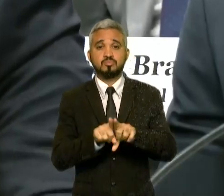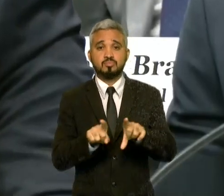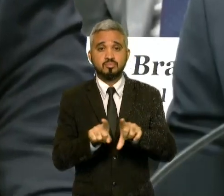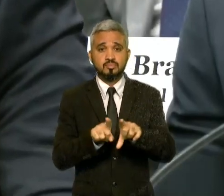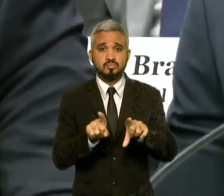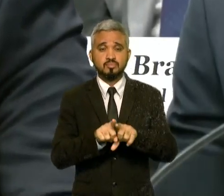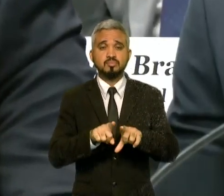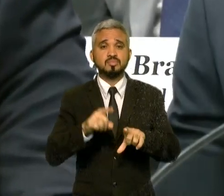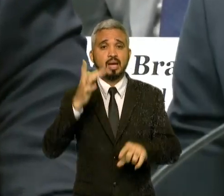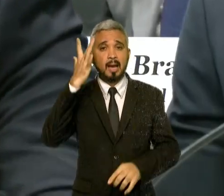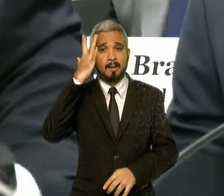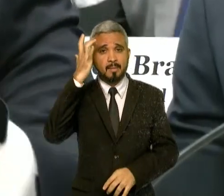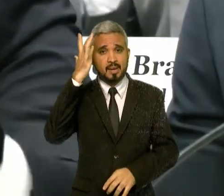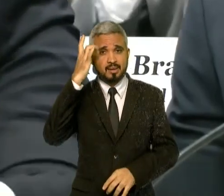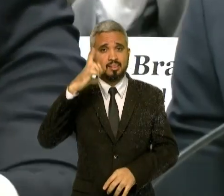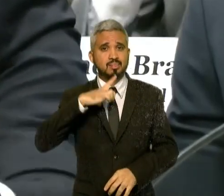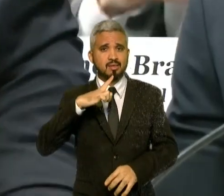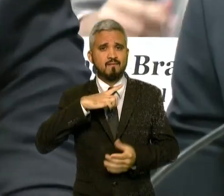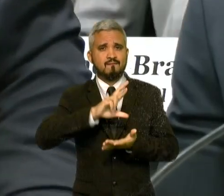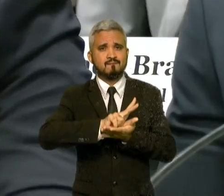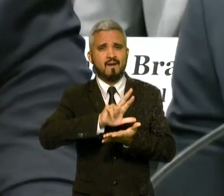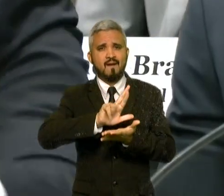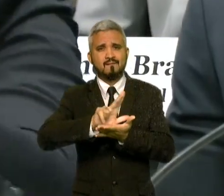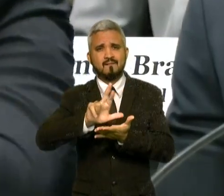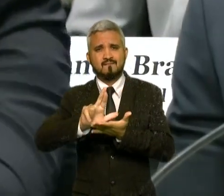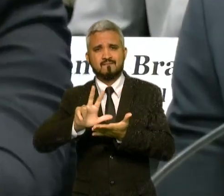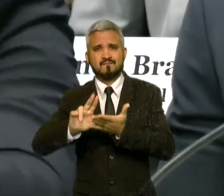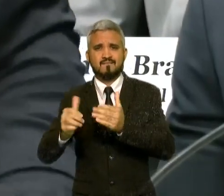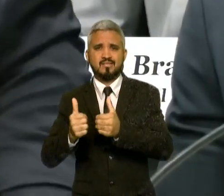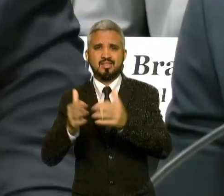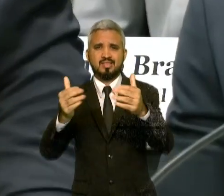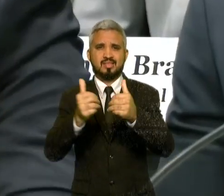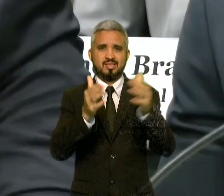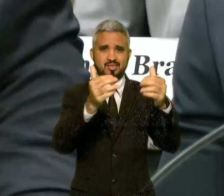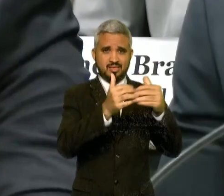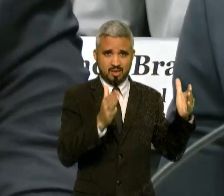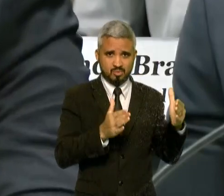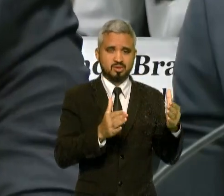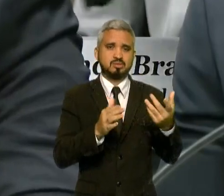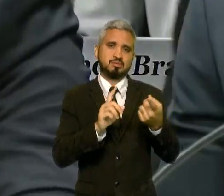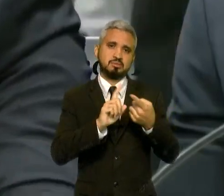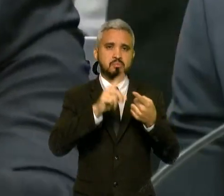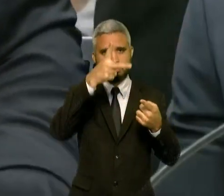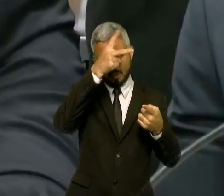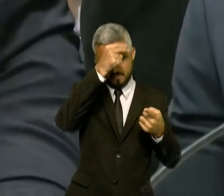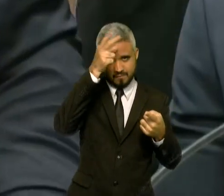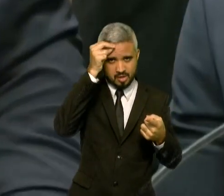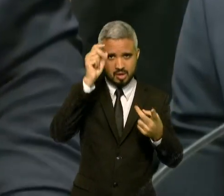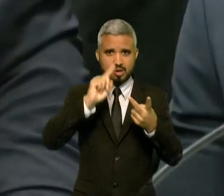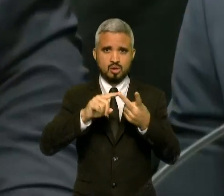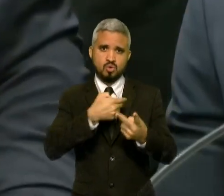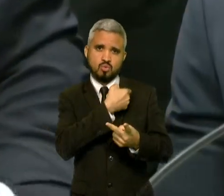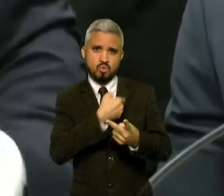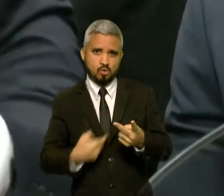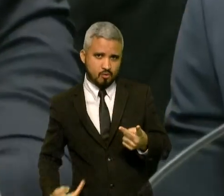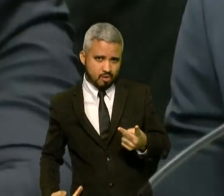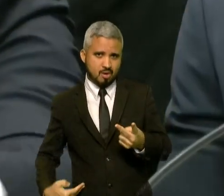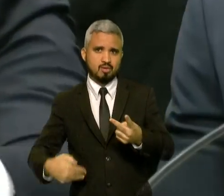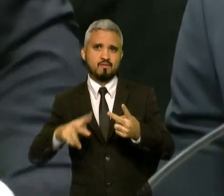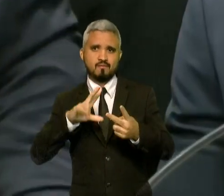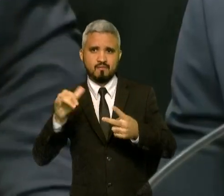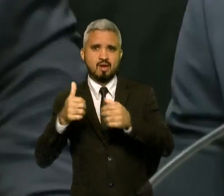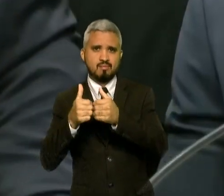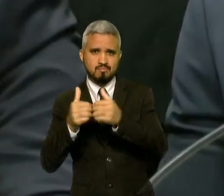inaugurações feitas pela Prefeitura de Caxias e feitas pelo Governo do Estado, é uma marca que nós estamos tendo de